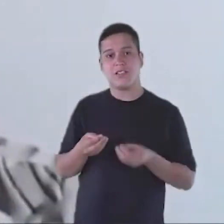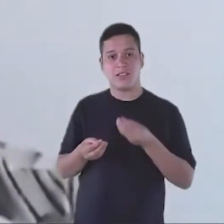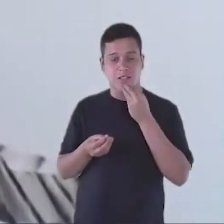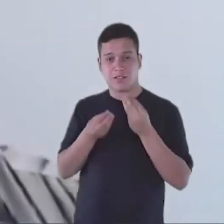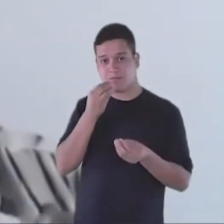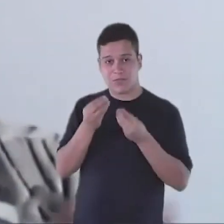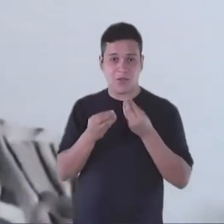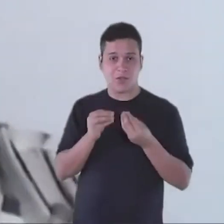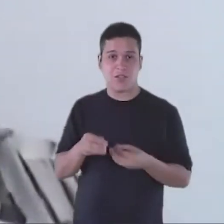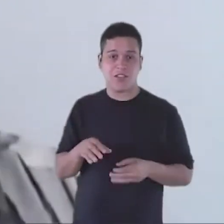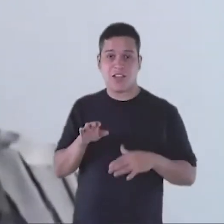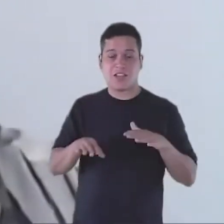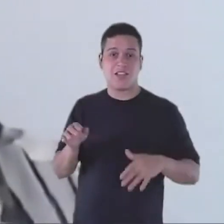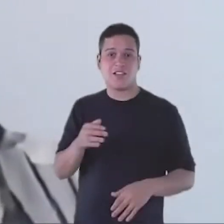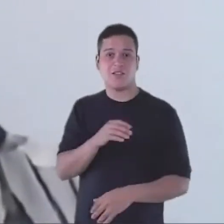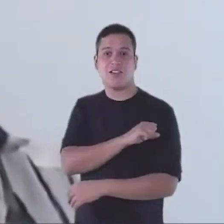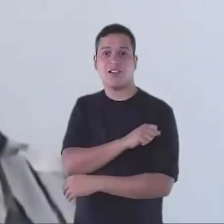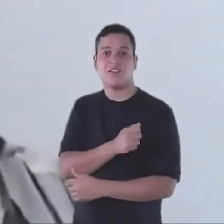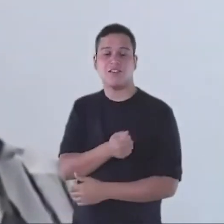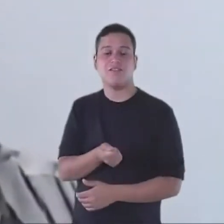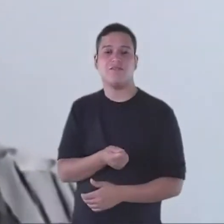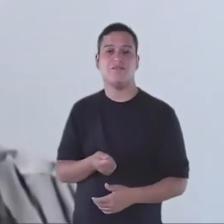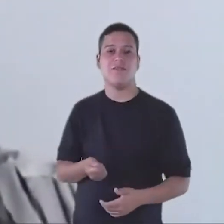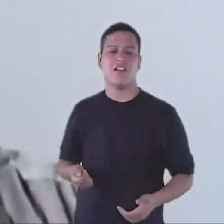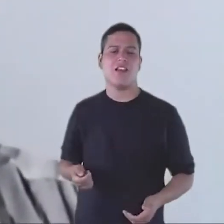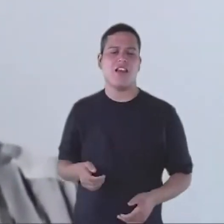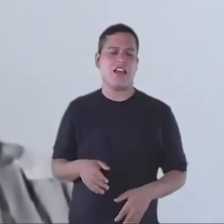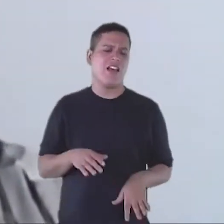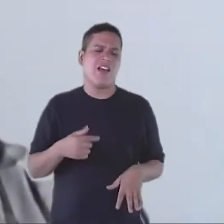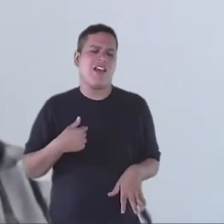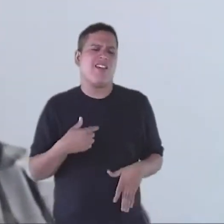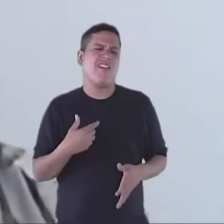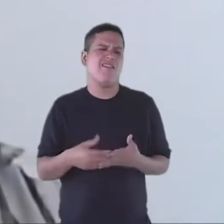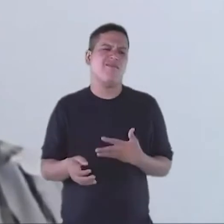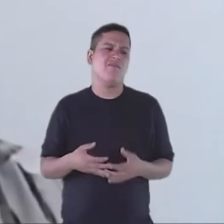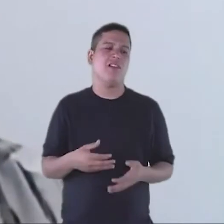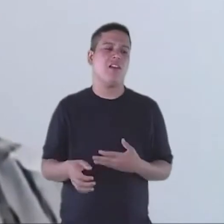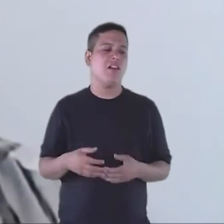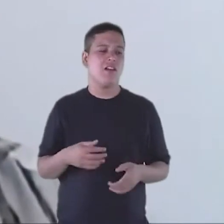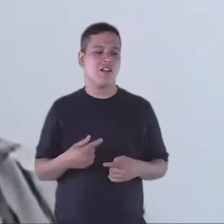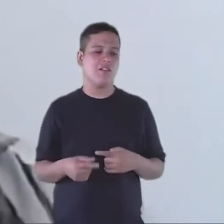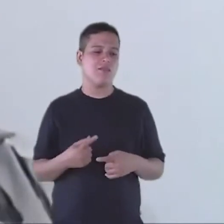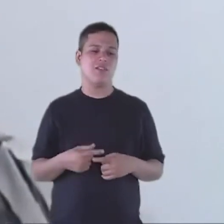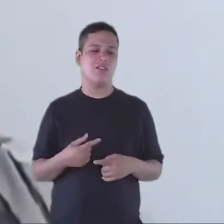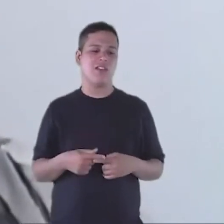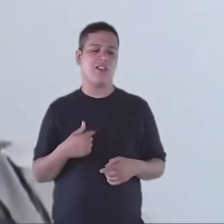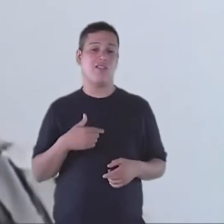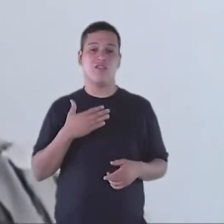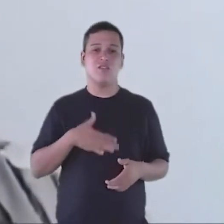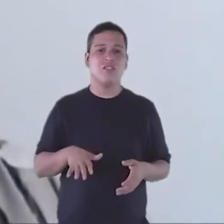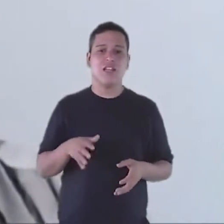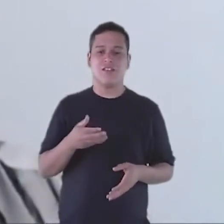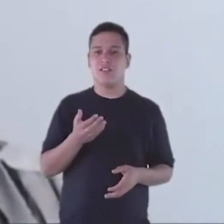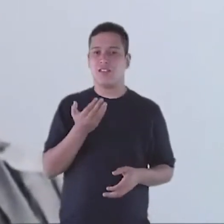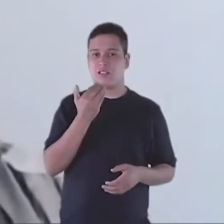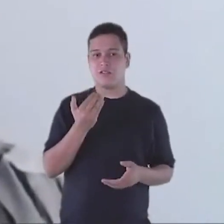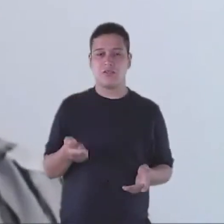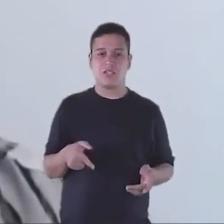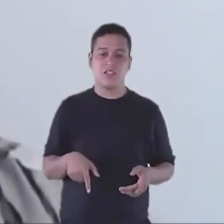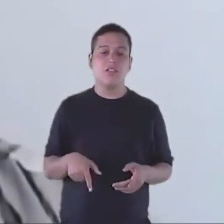Roubava a minha merenda. Eu não gostava da merenda, então eu dava com grande prazer. É a sagu, a